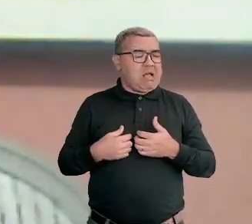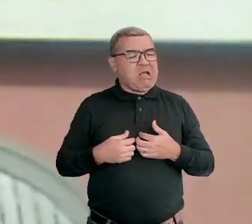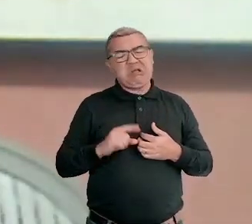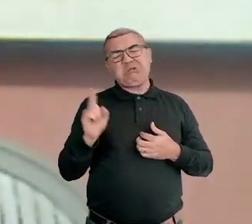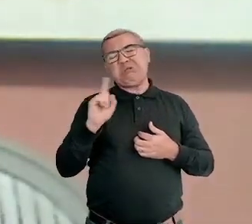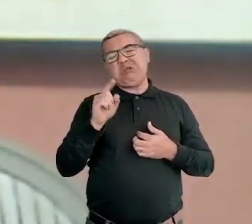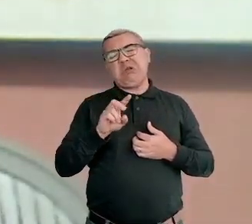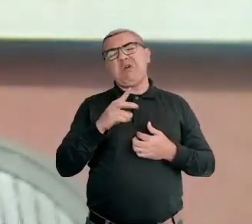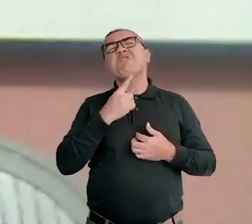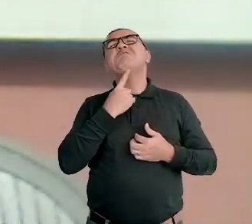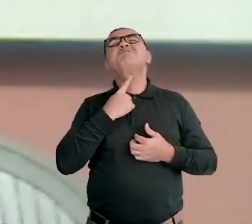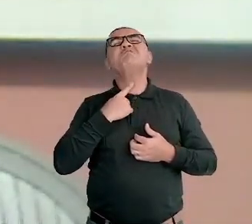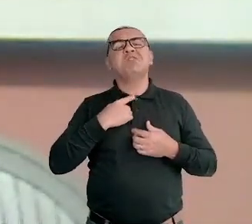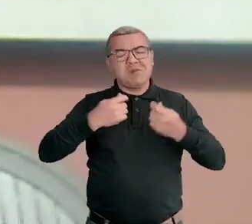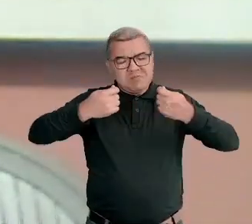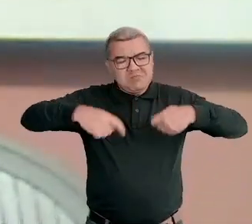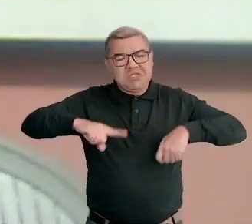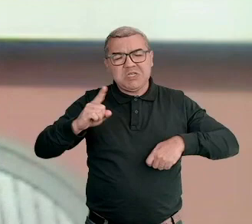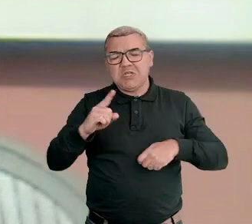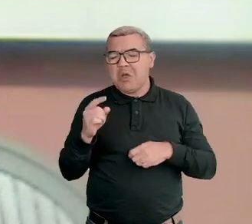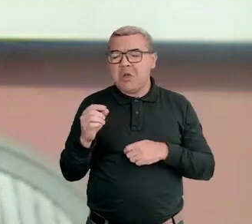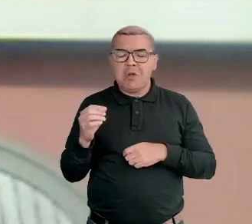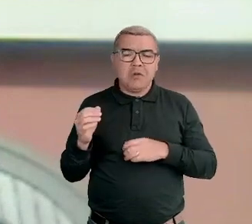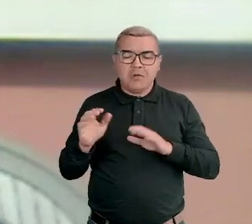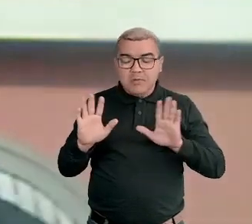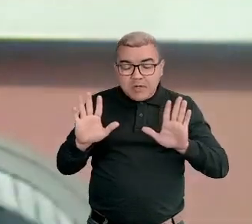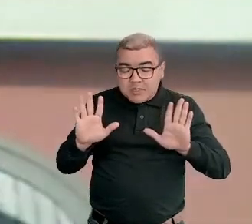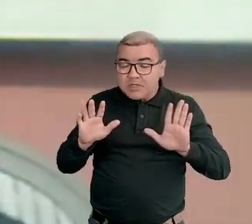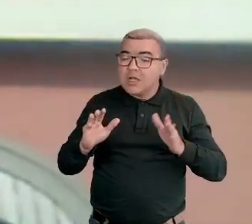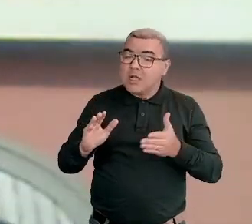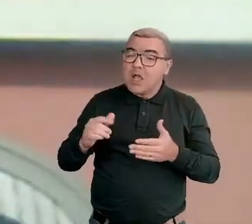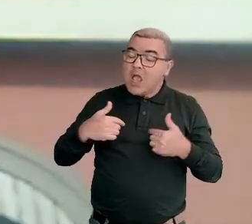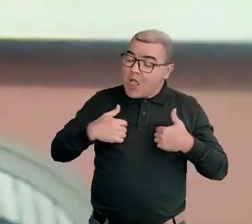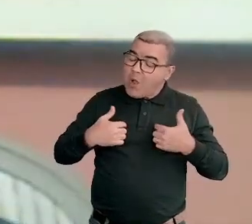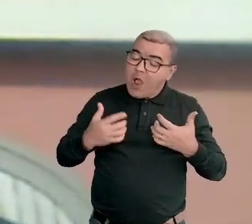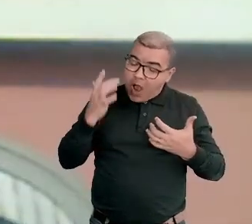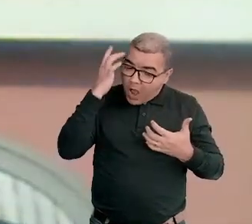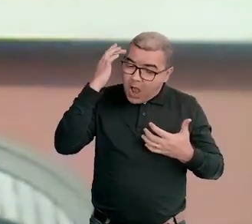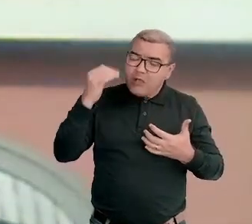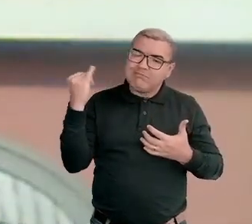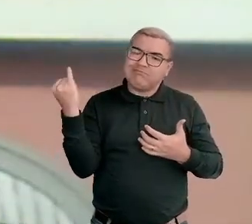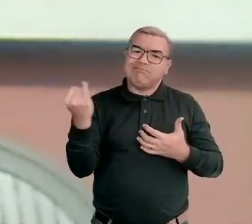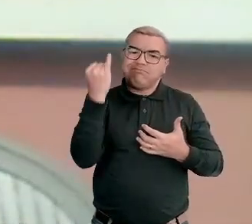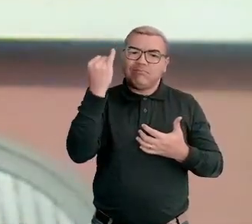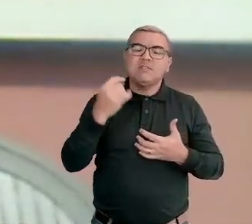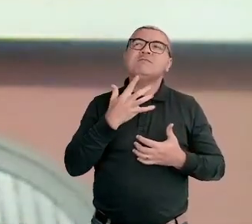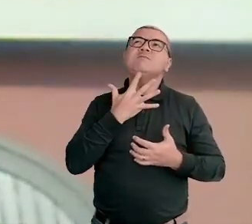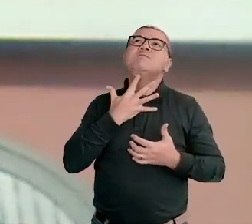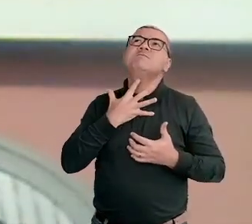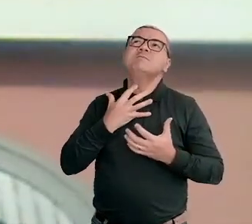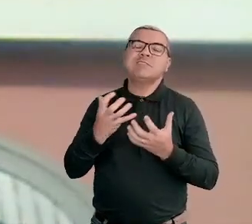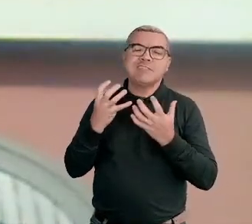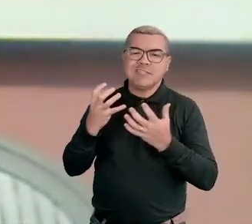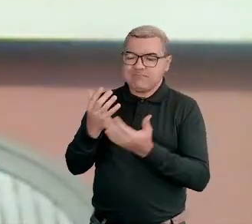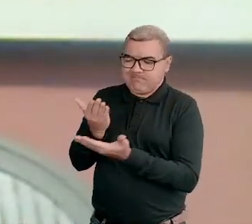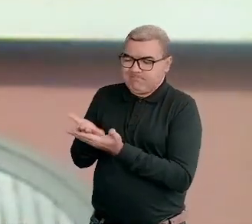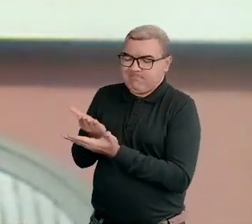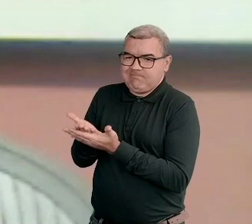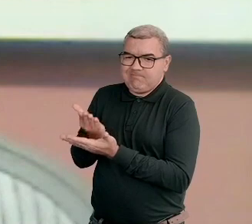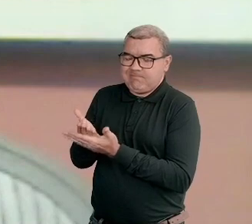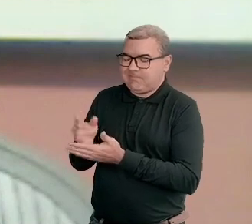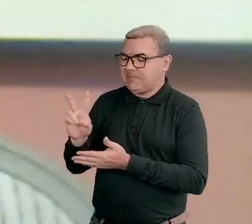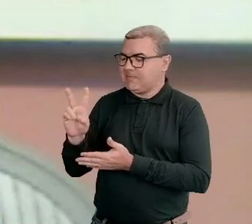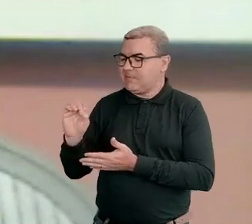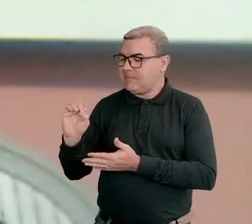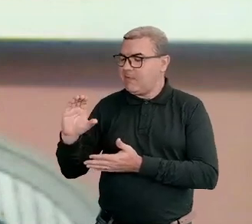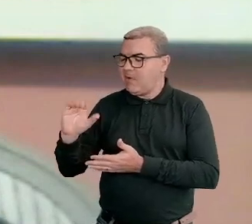etc. Eu considero que é algo muito relevante. Você precisa gostar muito e fazer com muito prazer, né? Não